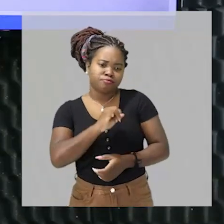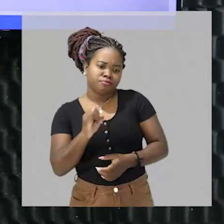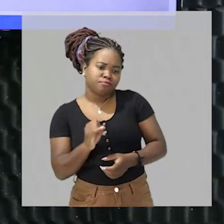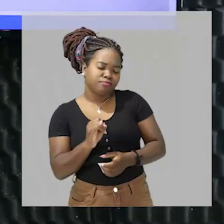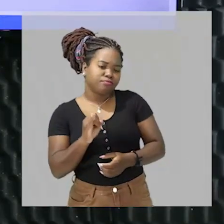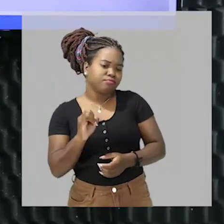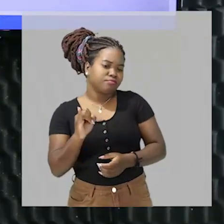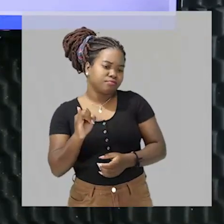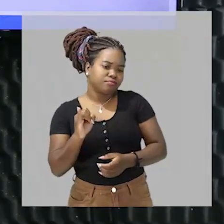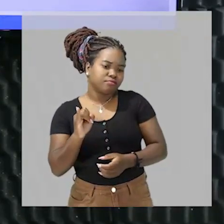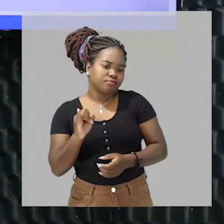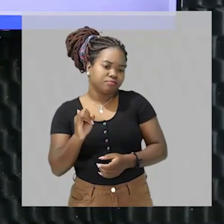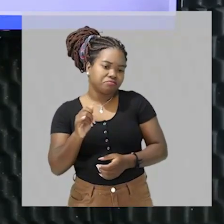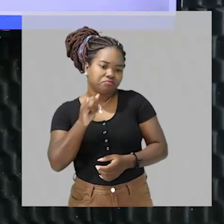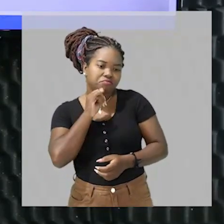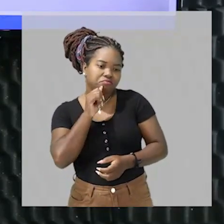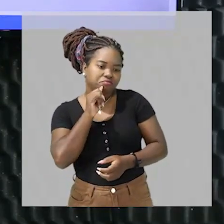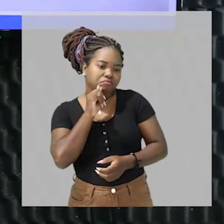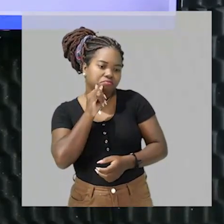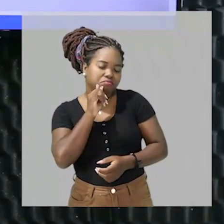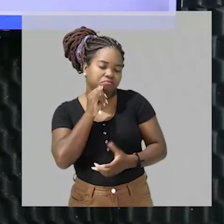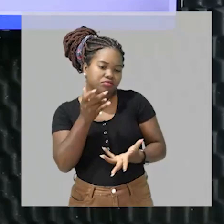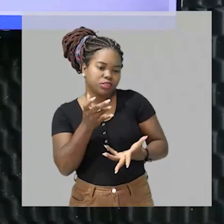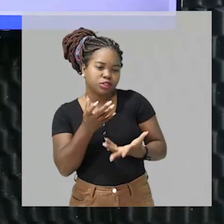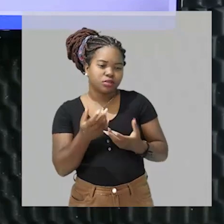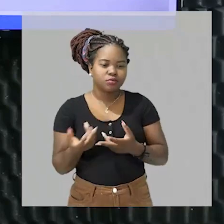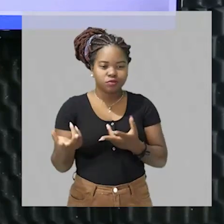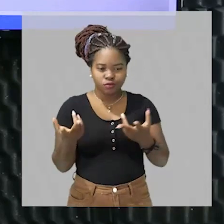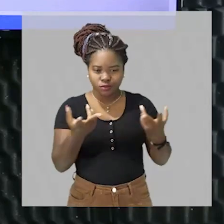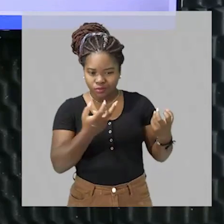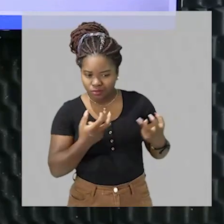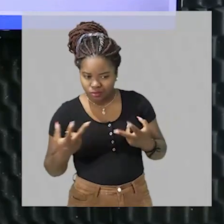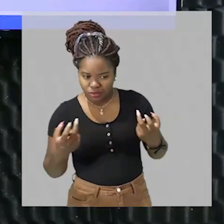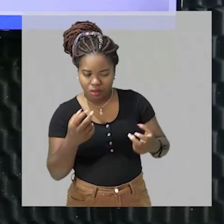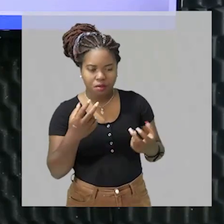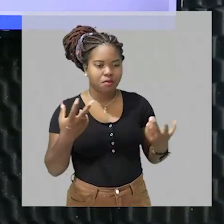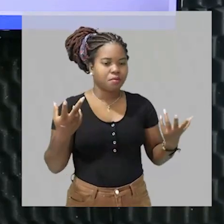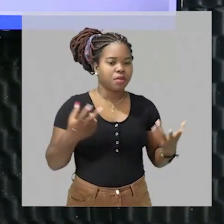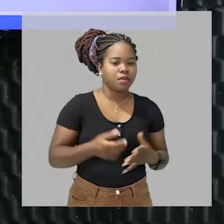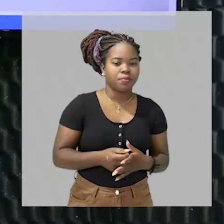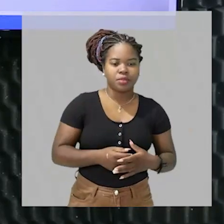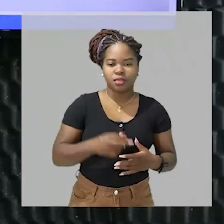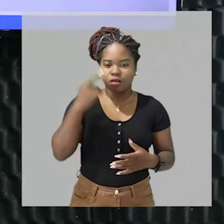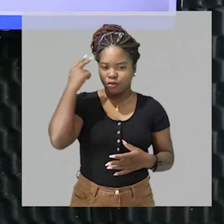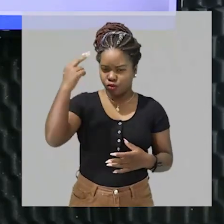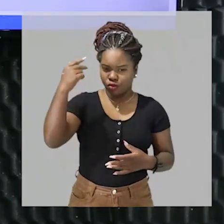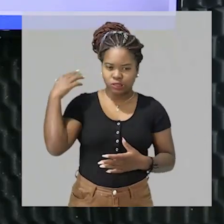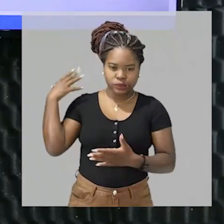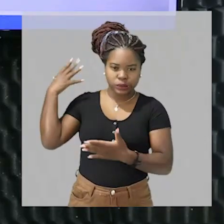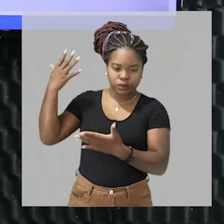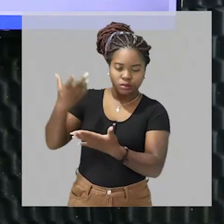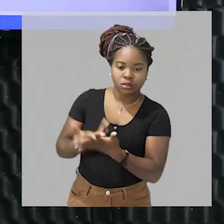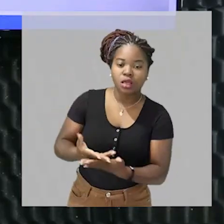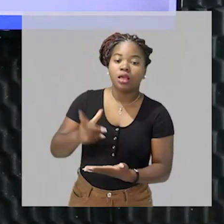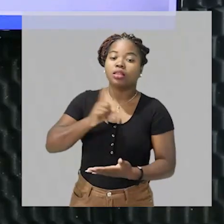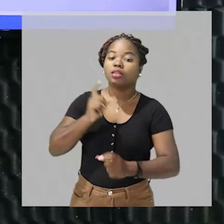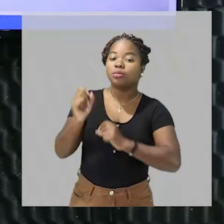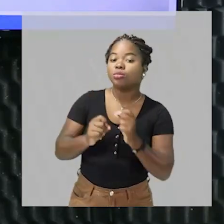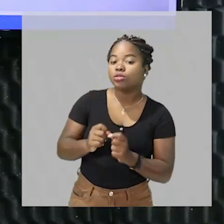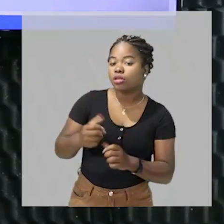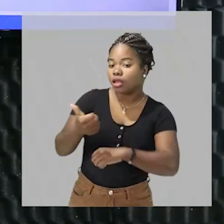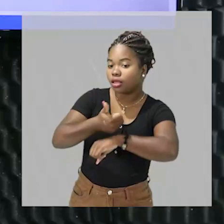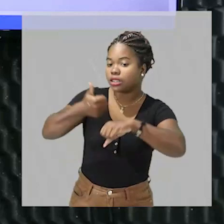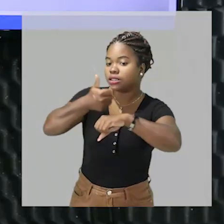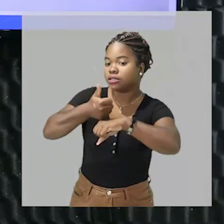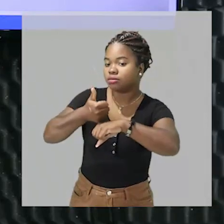fazer um panorama ao longo da história, a gente tem uma das primeiras mídias no século XX, o rádio, estou